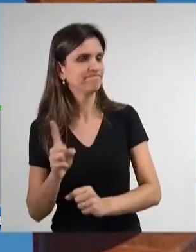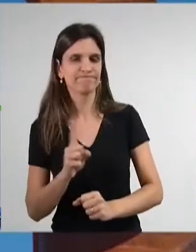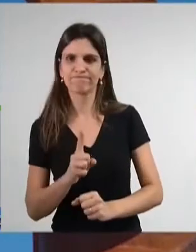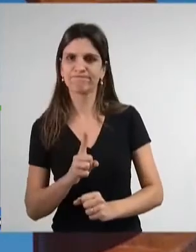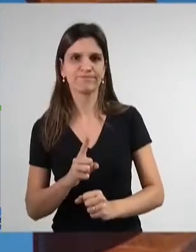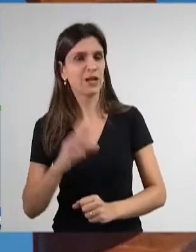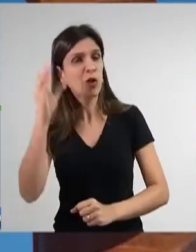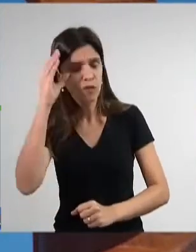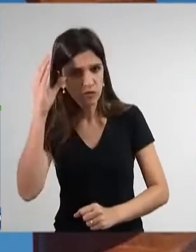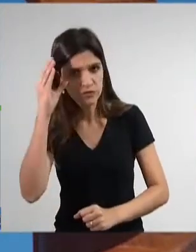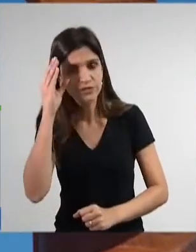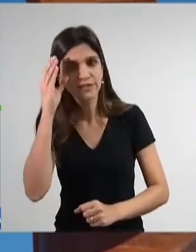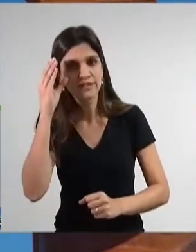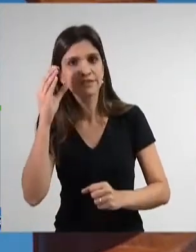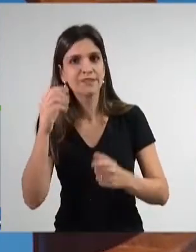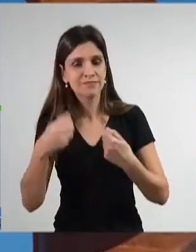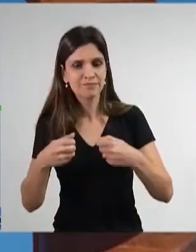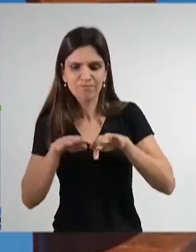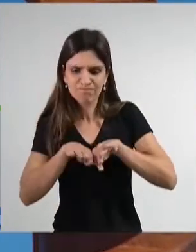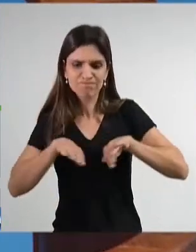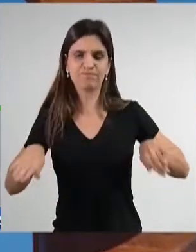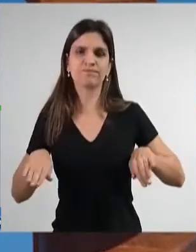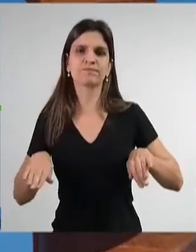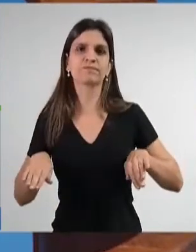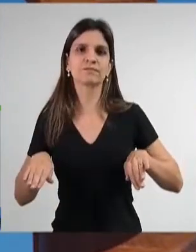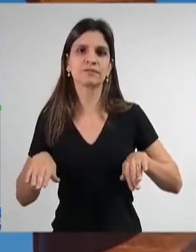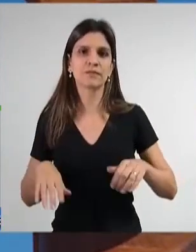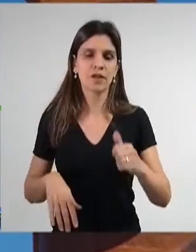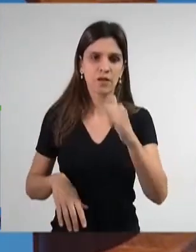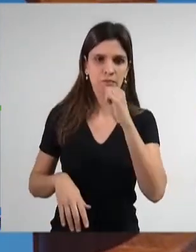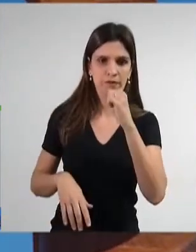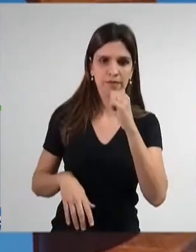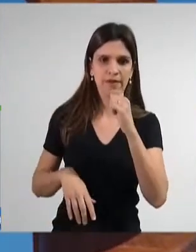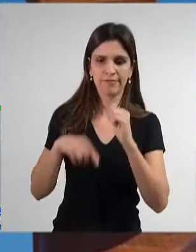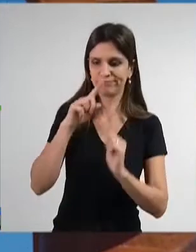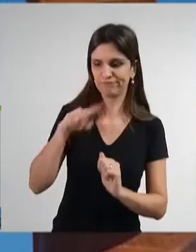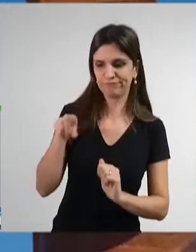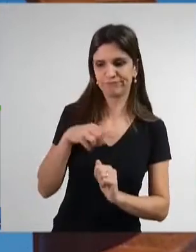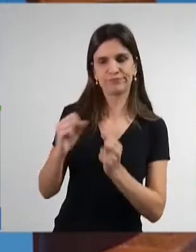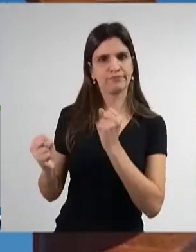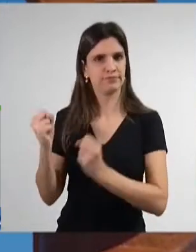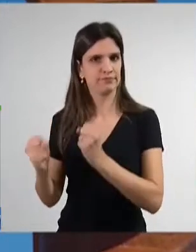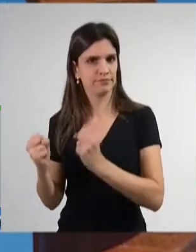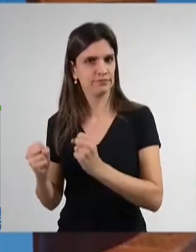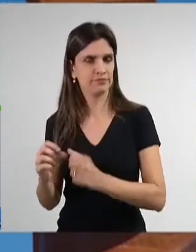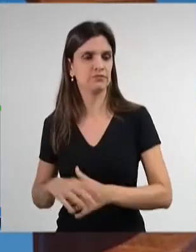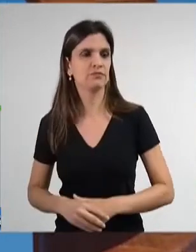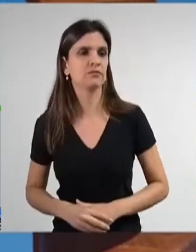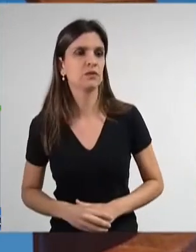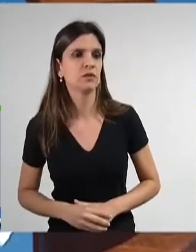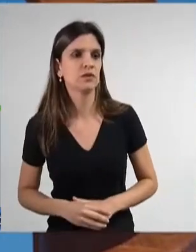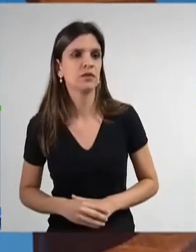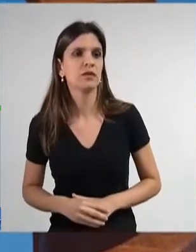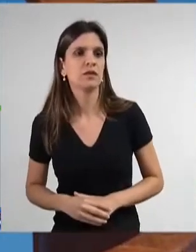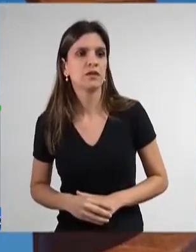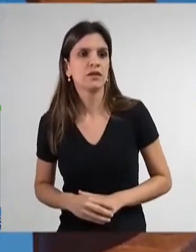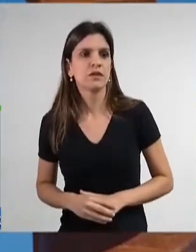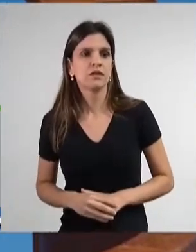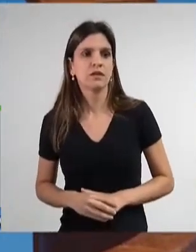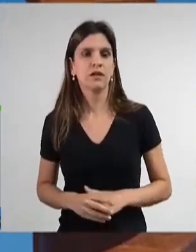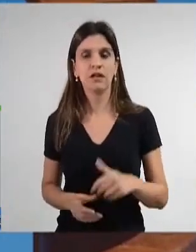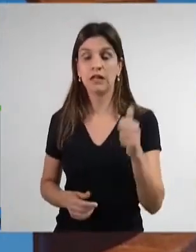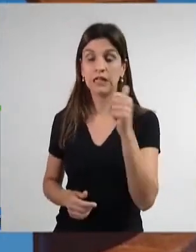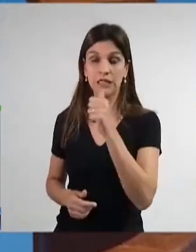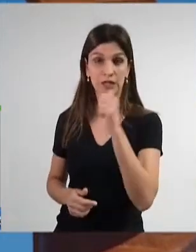o seu reflexo, mesmo que você não sinta isso, porque quando a pessoa está bêbada, ela se acha o rei do mundo, né?